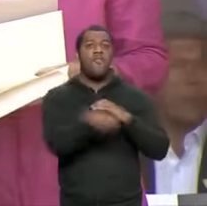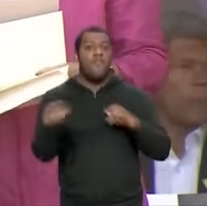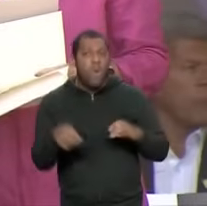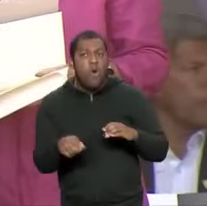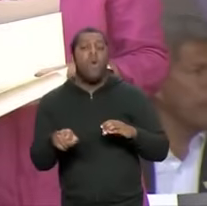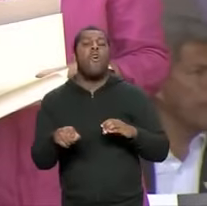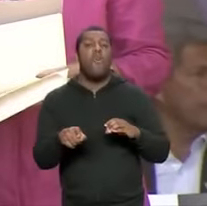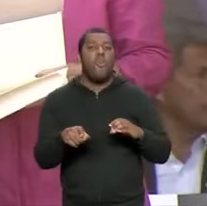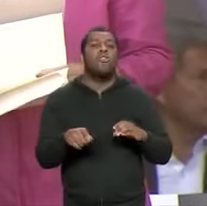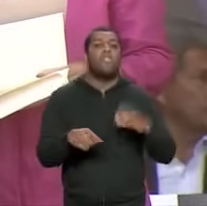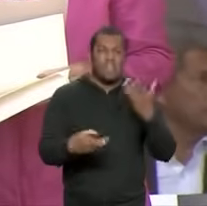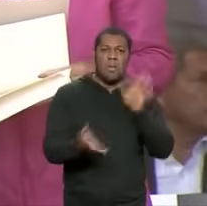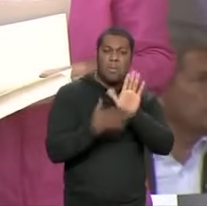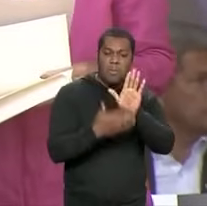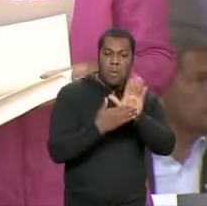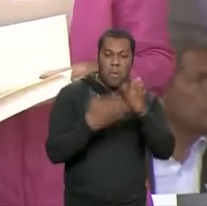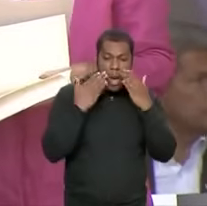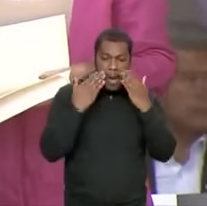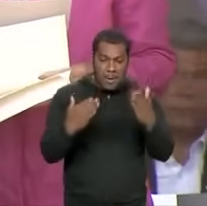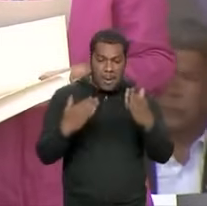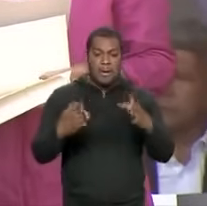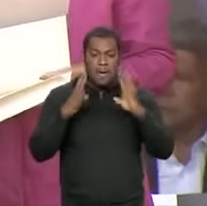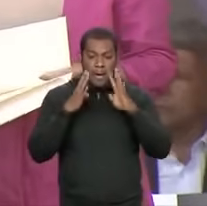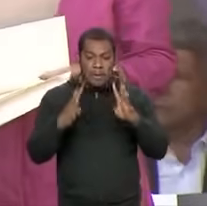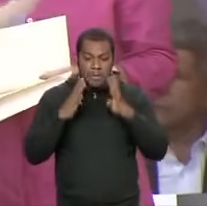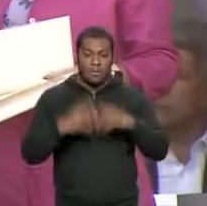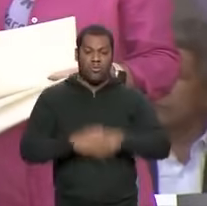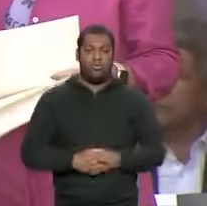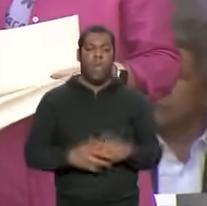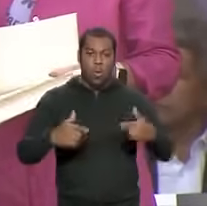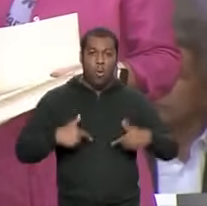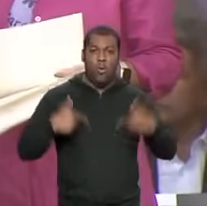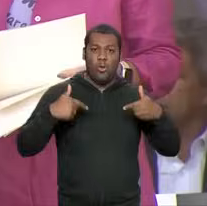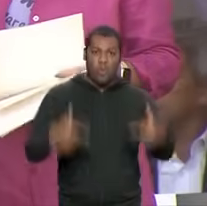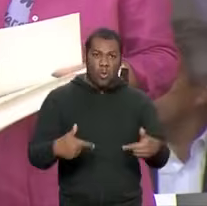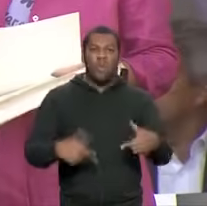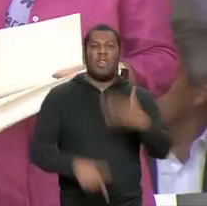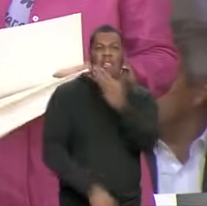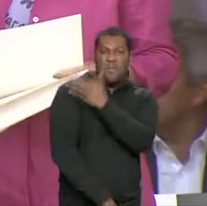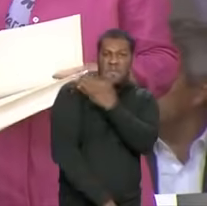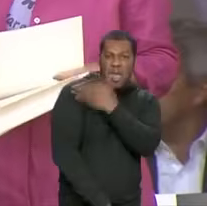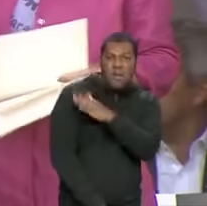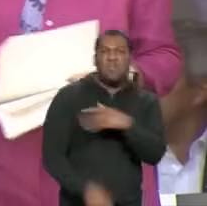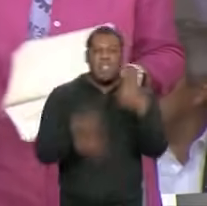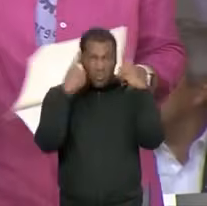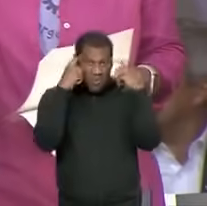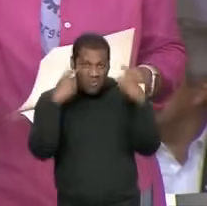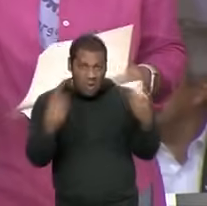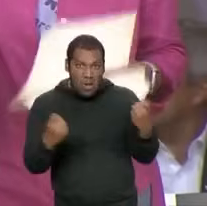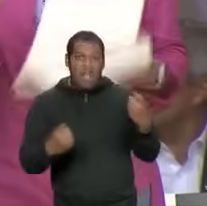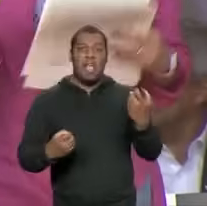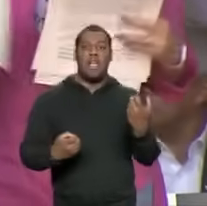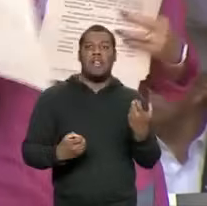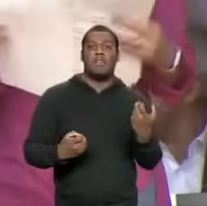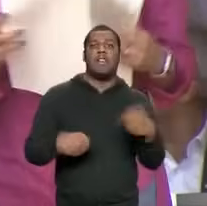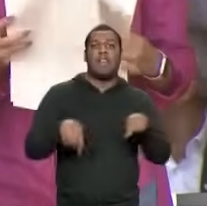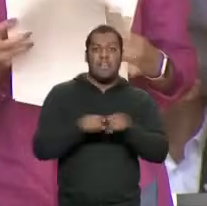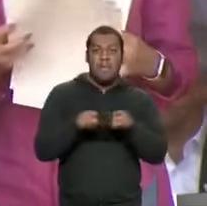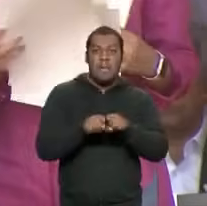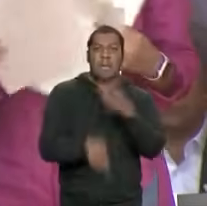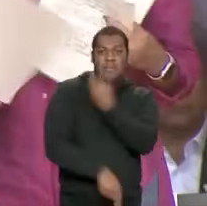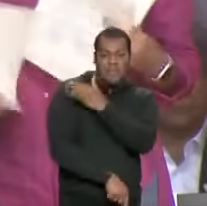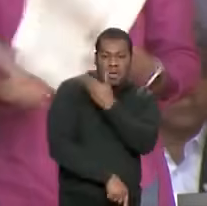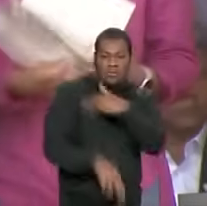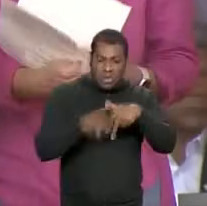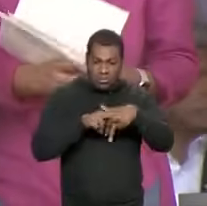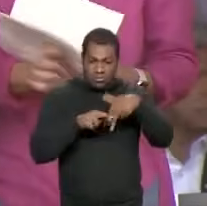nos entregaram trabalhamos para o fim da violência do racismo e do sexismo pela proteção